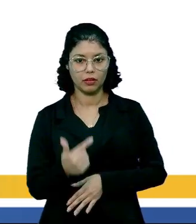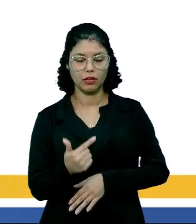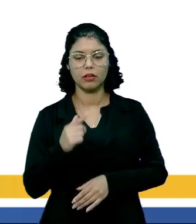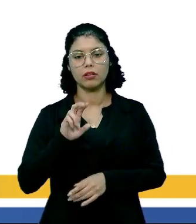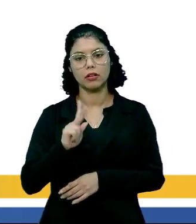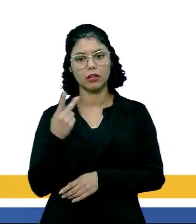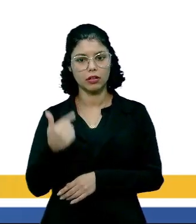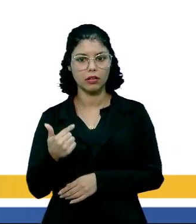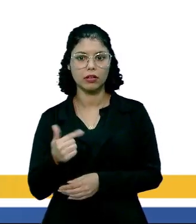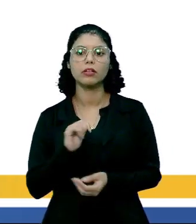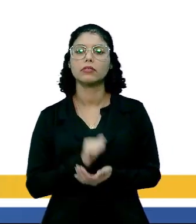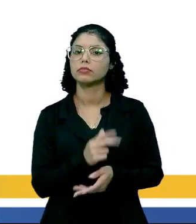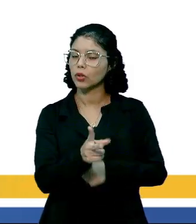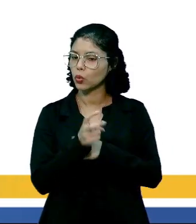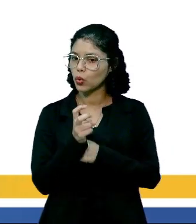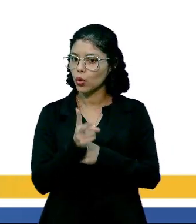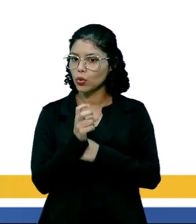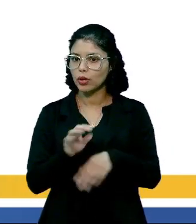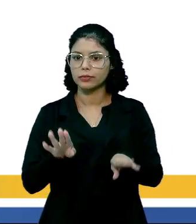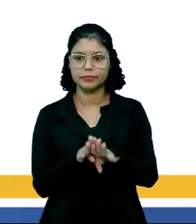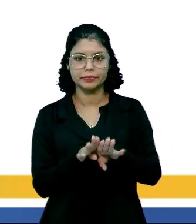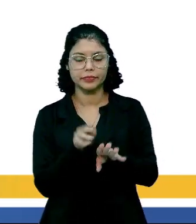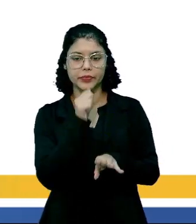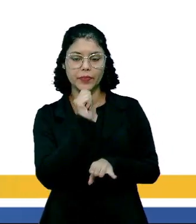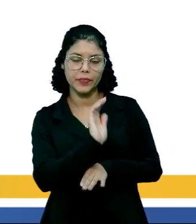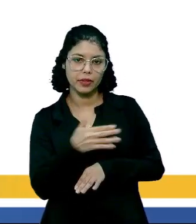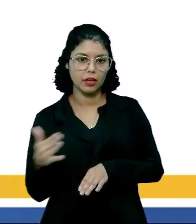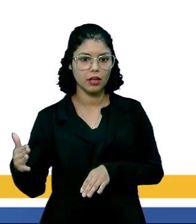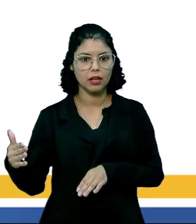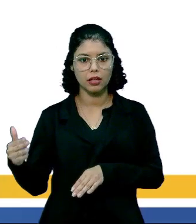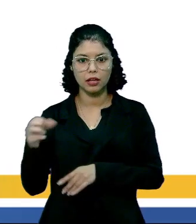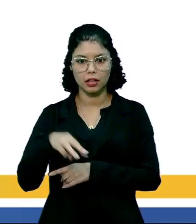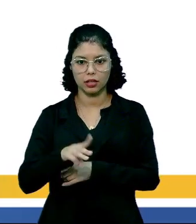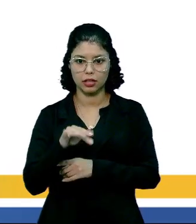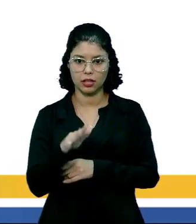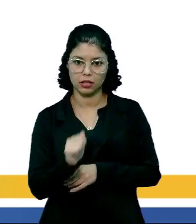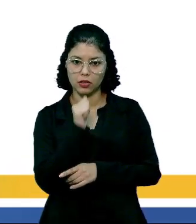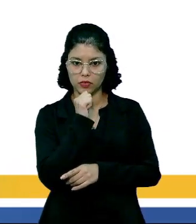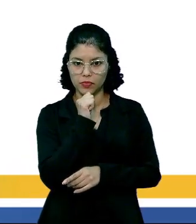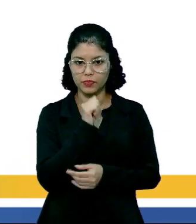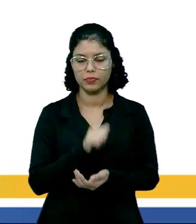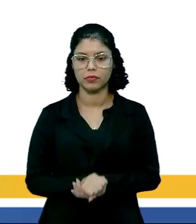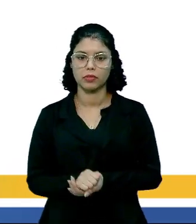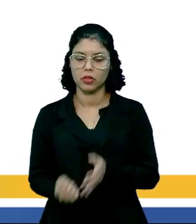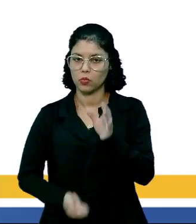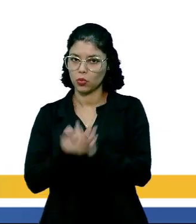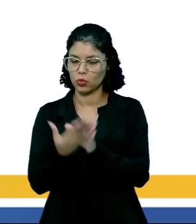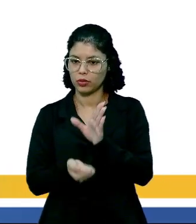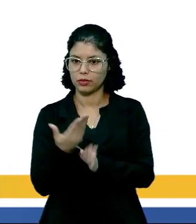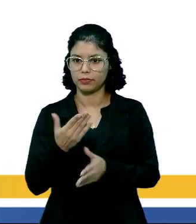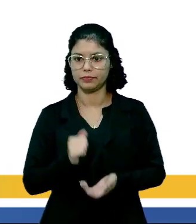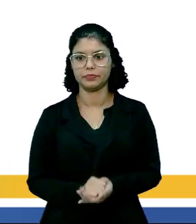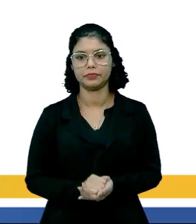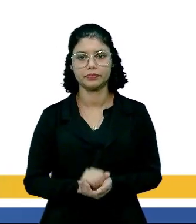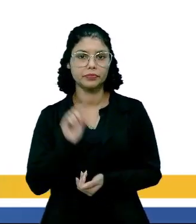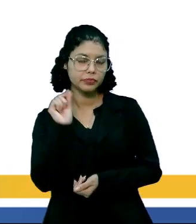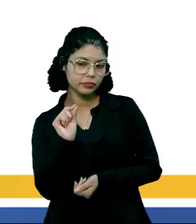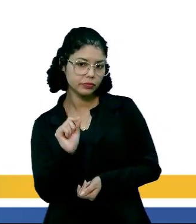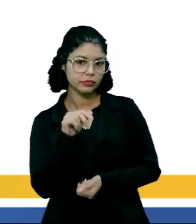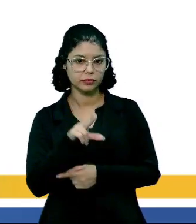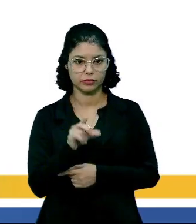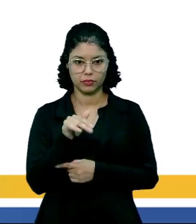n2 e o H2 eles vão sendo consumido enquanto a amônia ela vai sendo produzida isso é